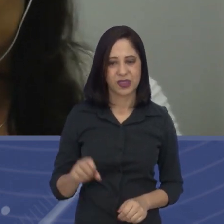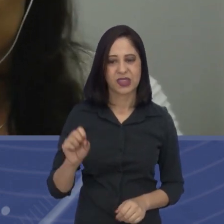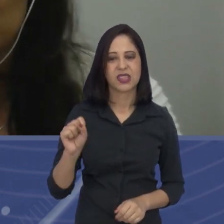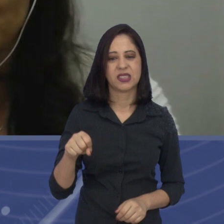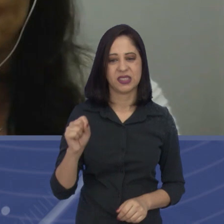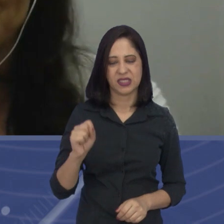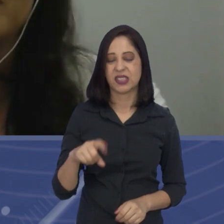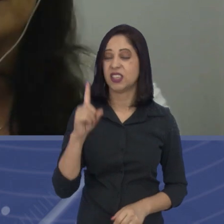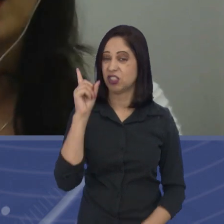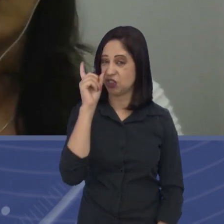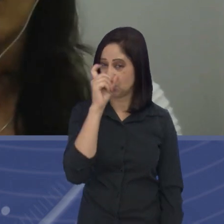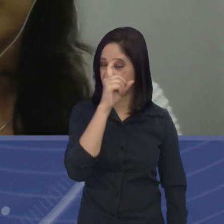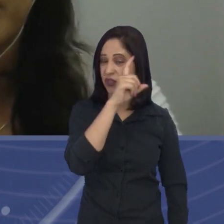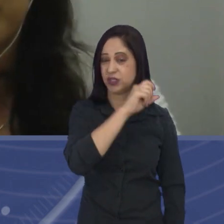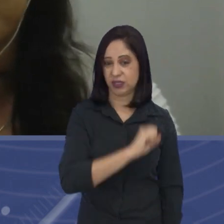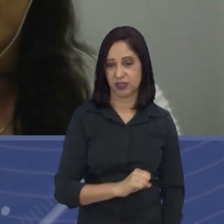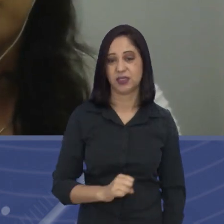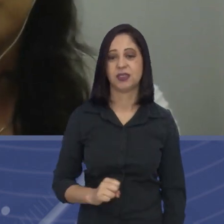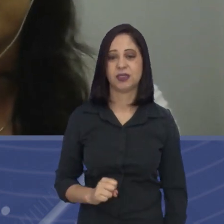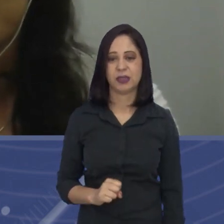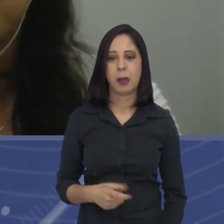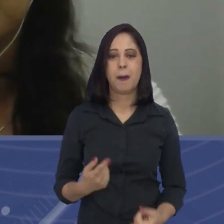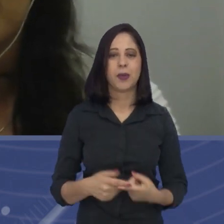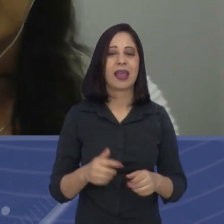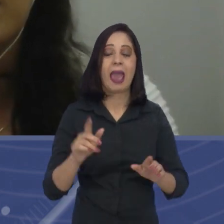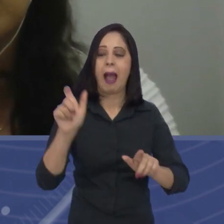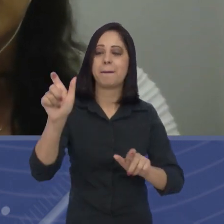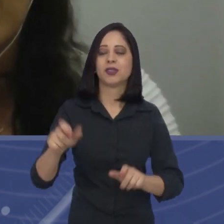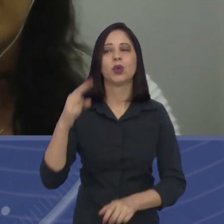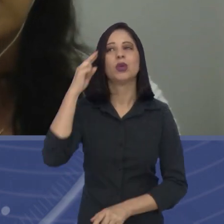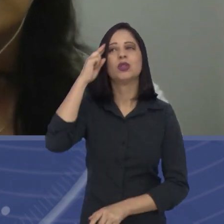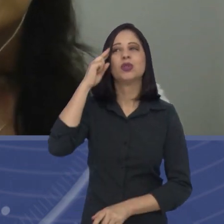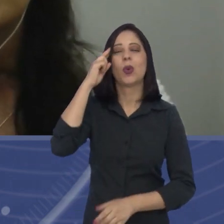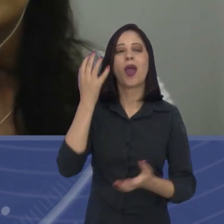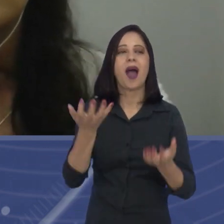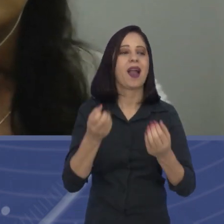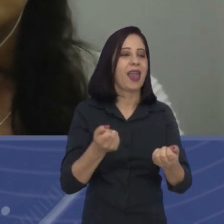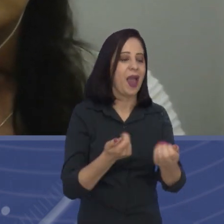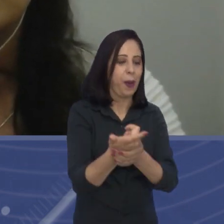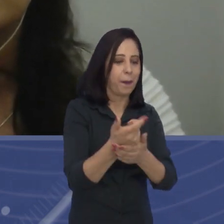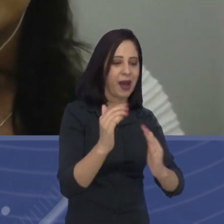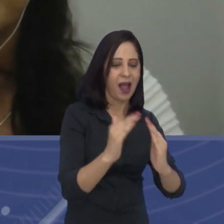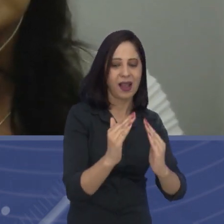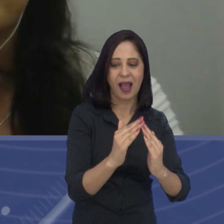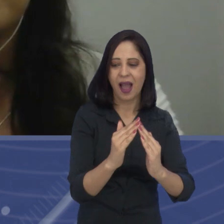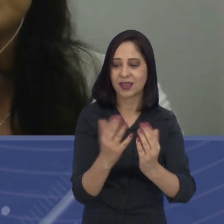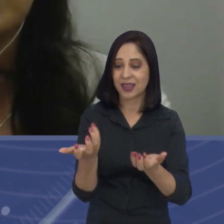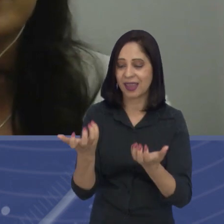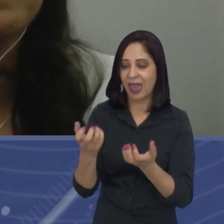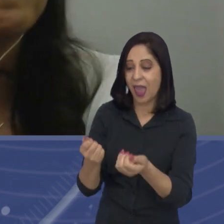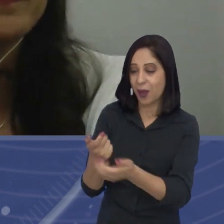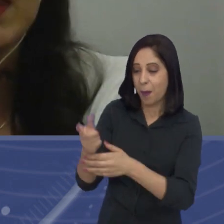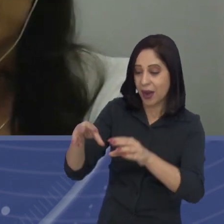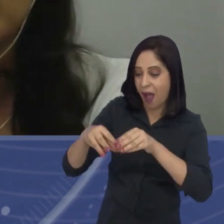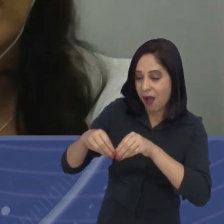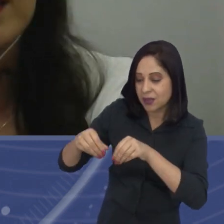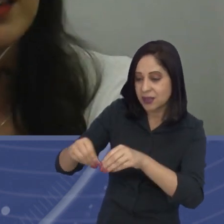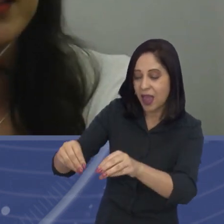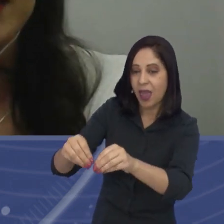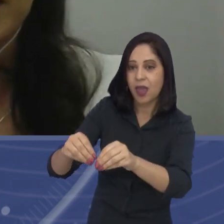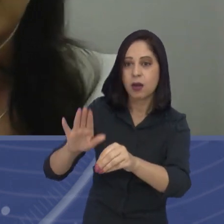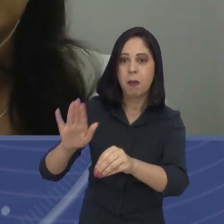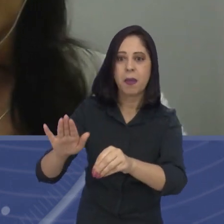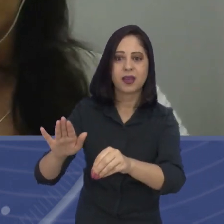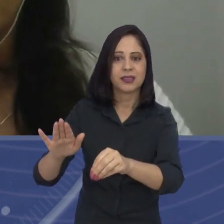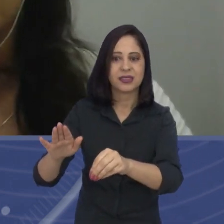virar um pesadelo. Compra o imóvel está irregular e depois a pessoa não